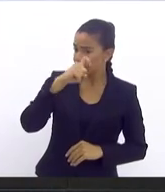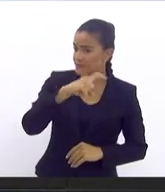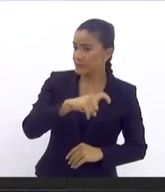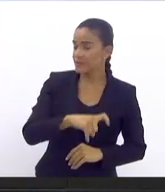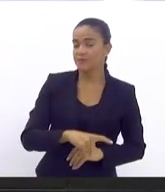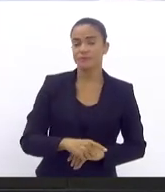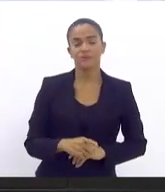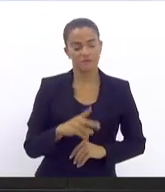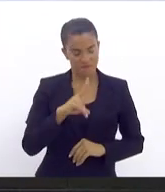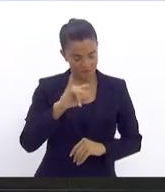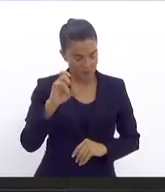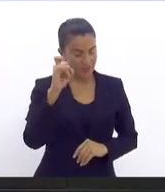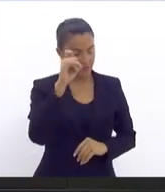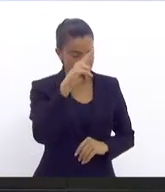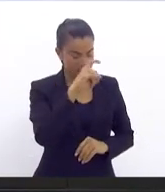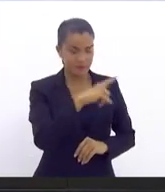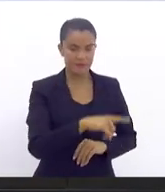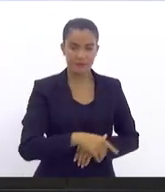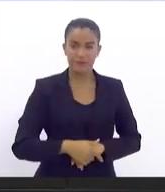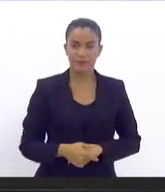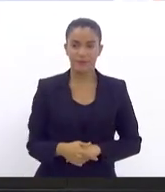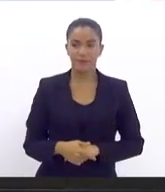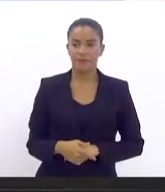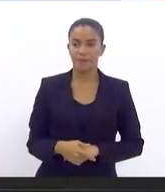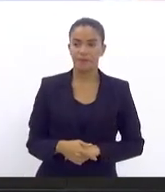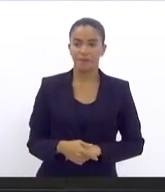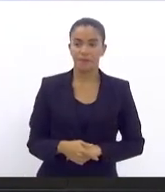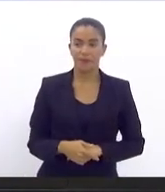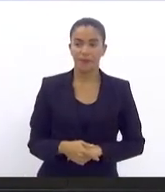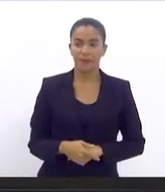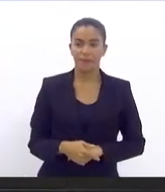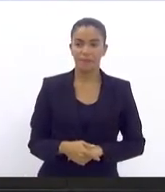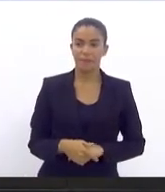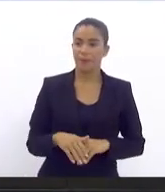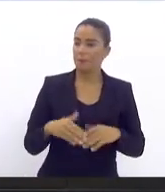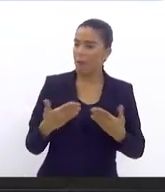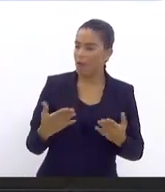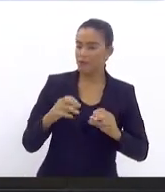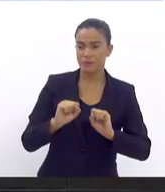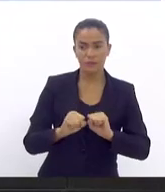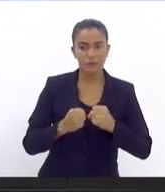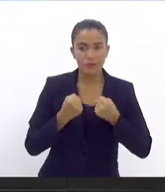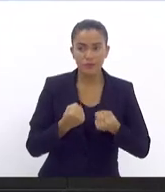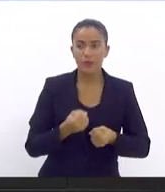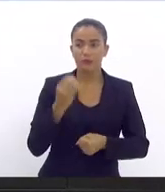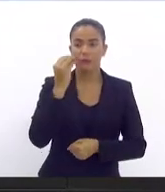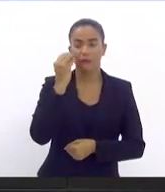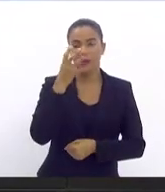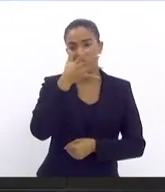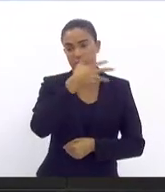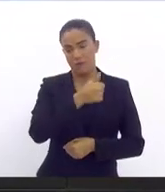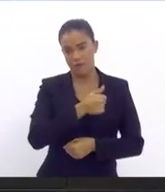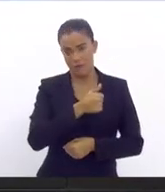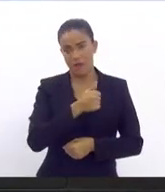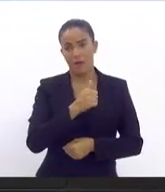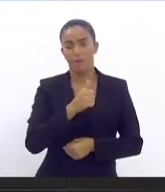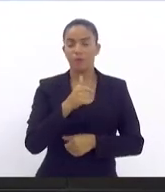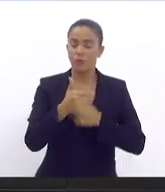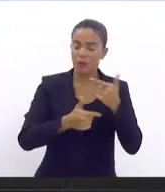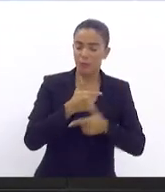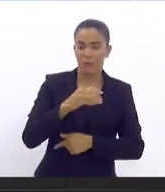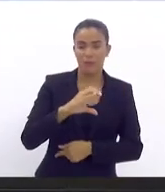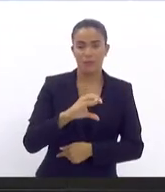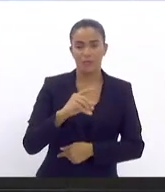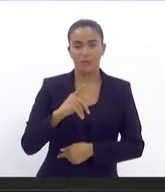difícil. Vai ser difícil. Mas, para fazer um esforço aqui de tentar salvar e enaltecer o trabalho da CPI...